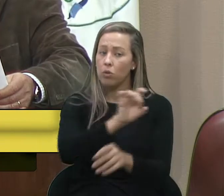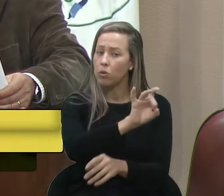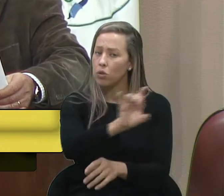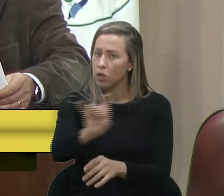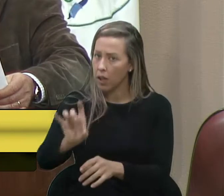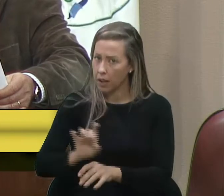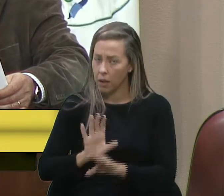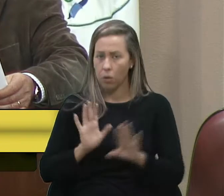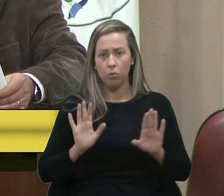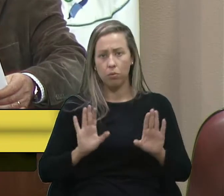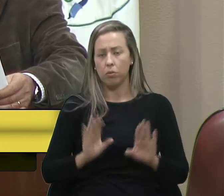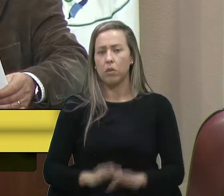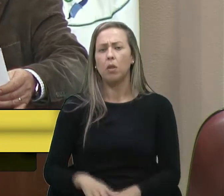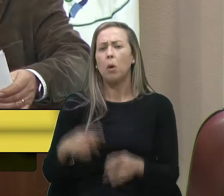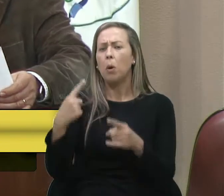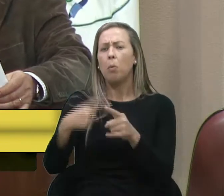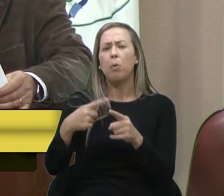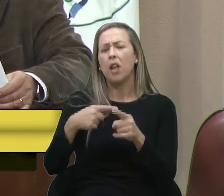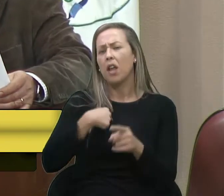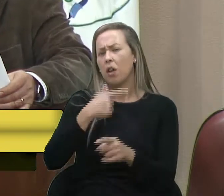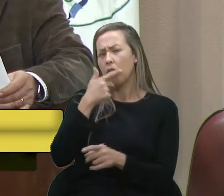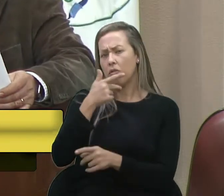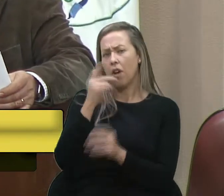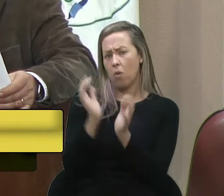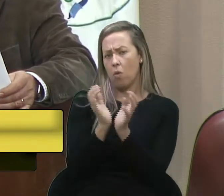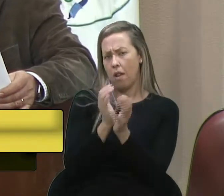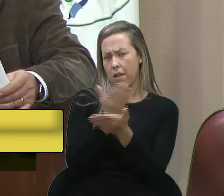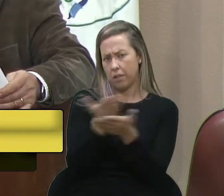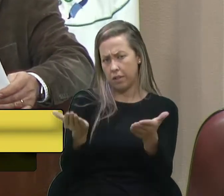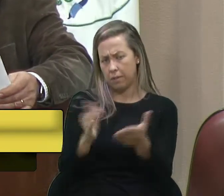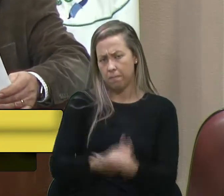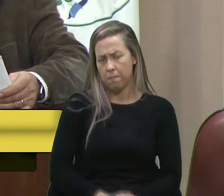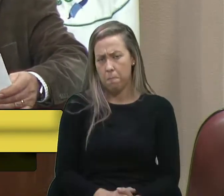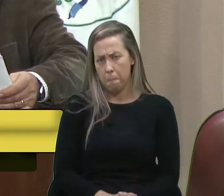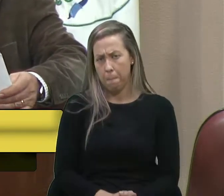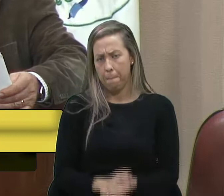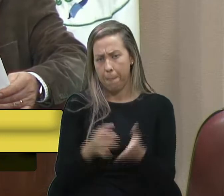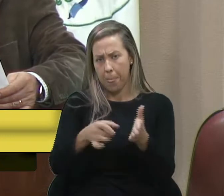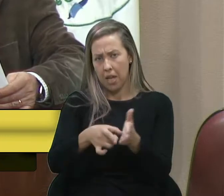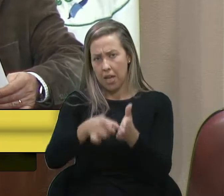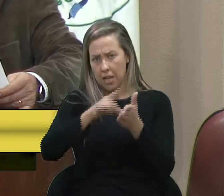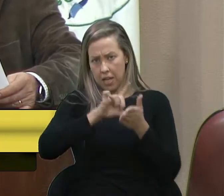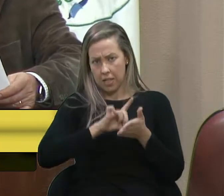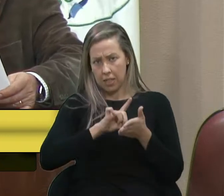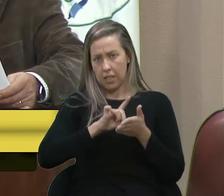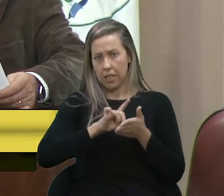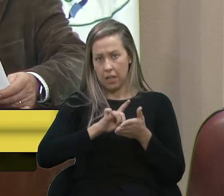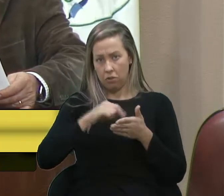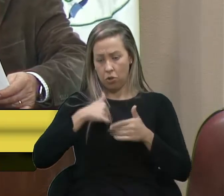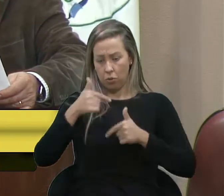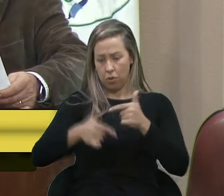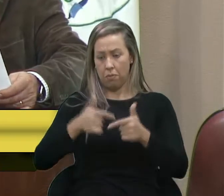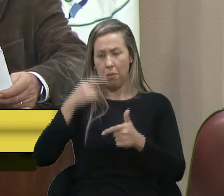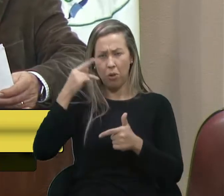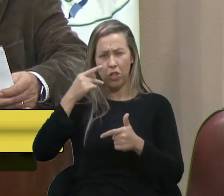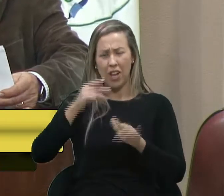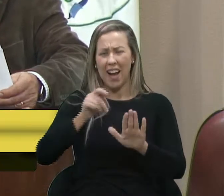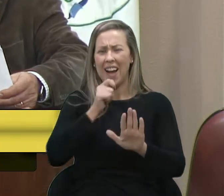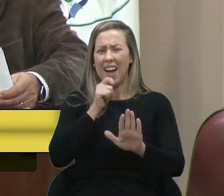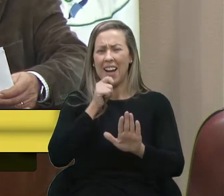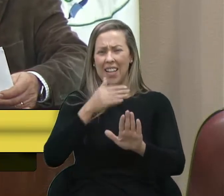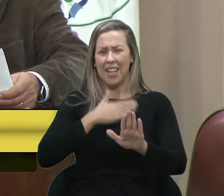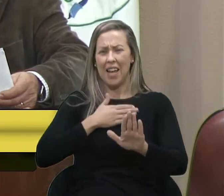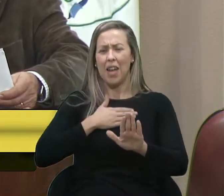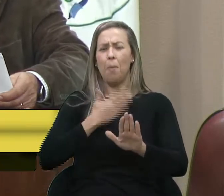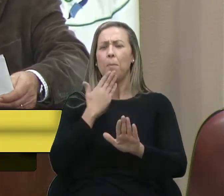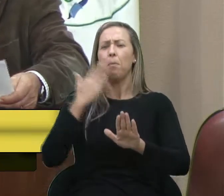isso. Por que eu digo isso, colegas? Antes de ser político, ainda bem antes, quando eu cobrava demandas